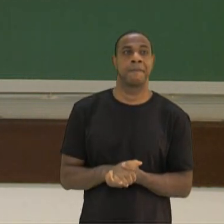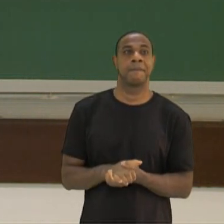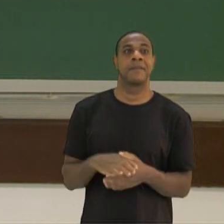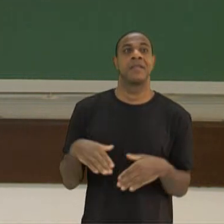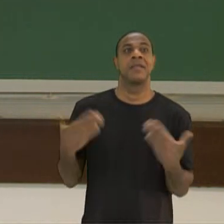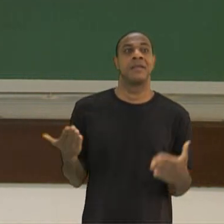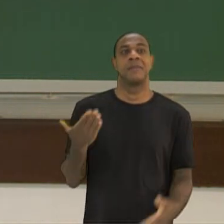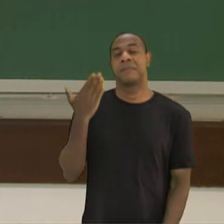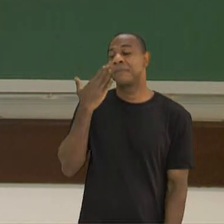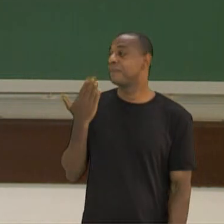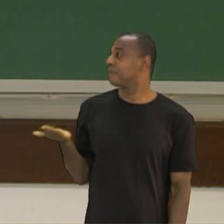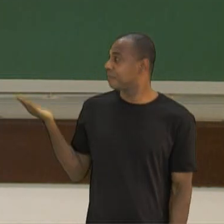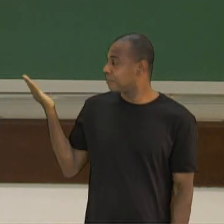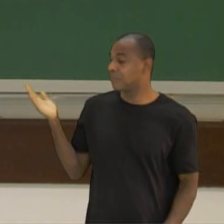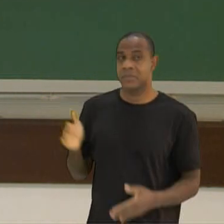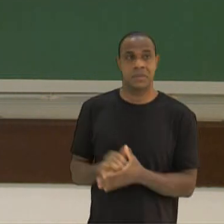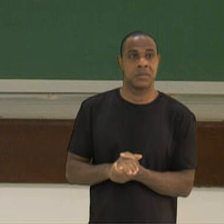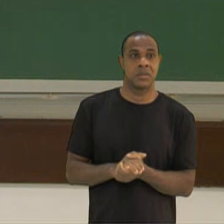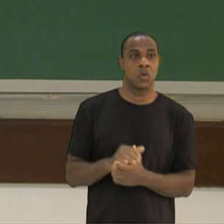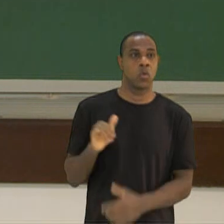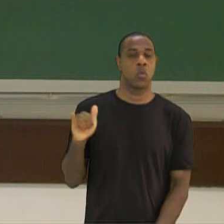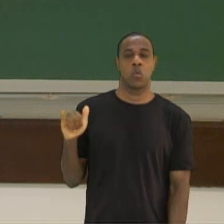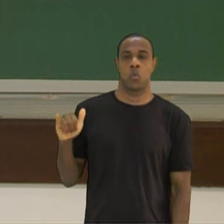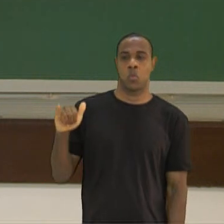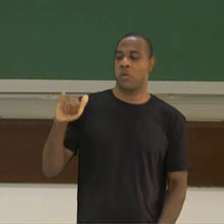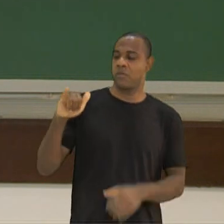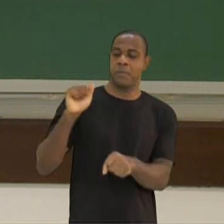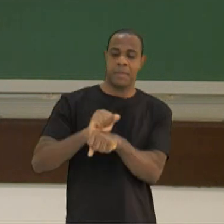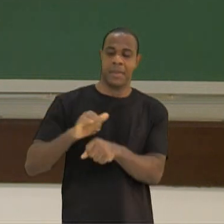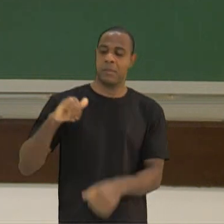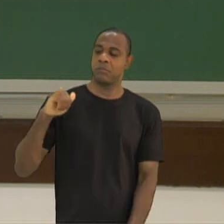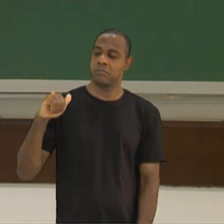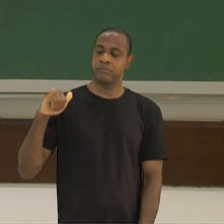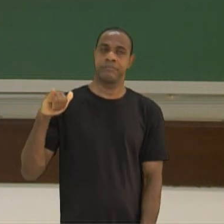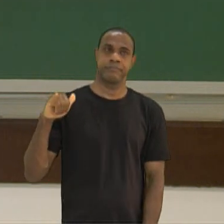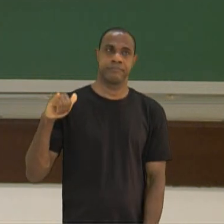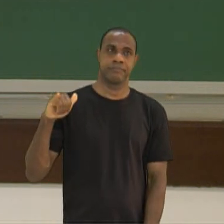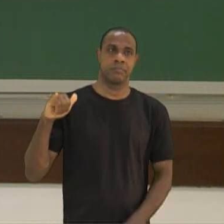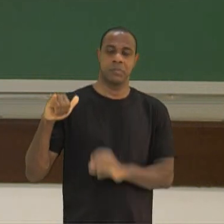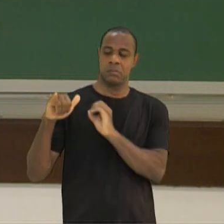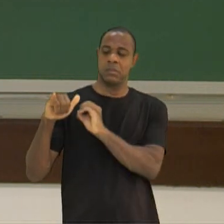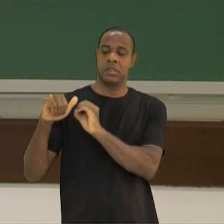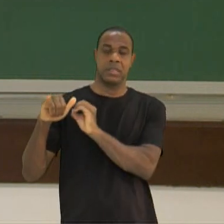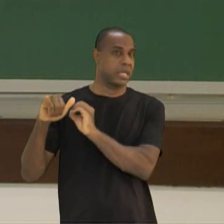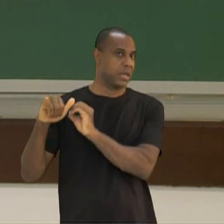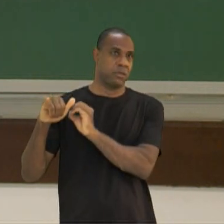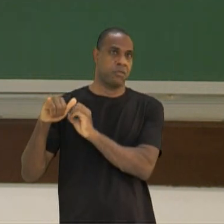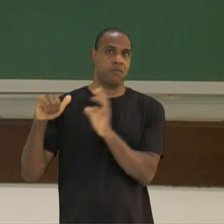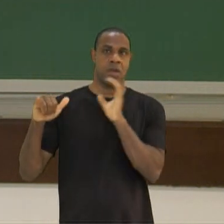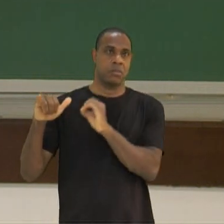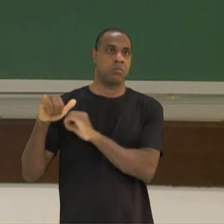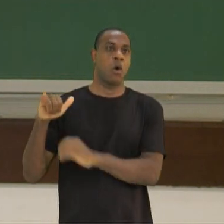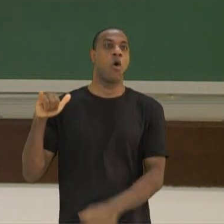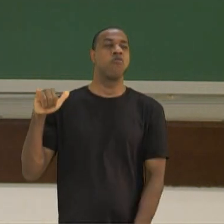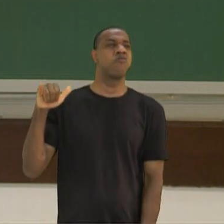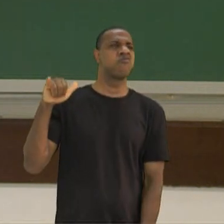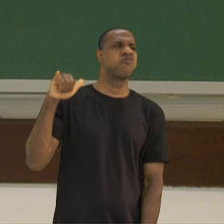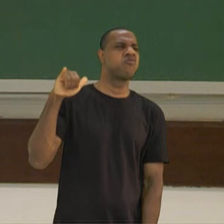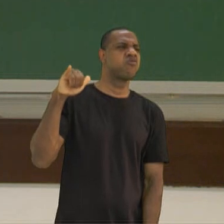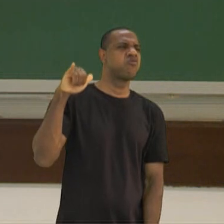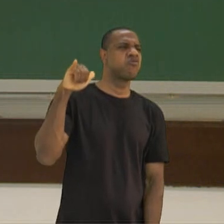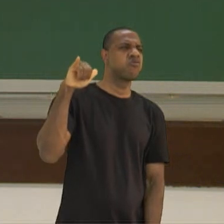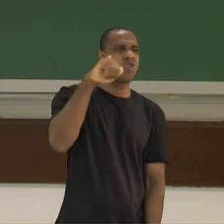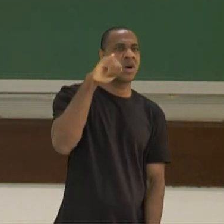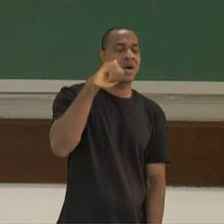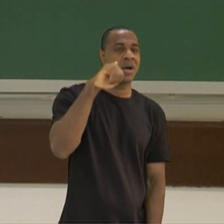Mais um exemplo aqui, um avião saiu do repouso, então zero, né, a velocidade dele, e atingiu